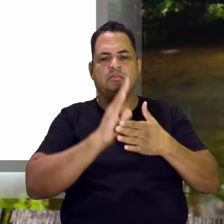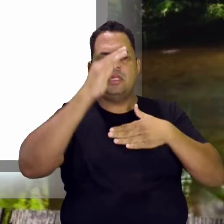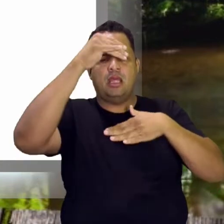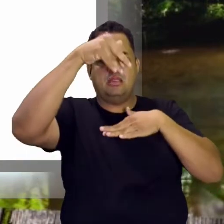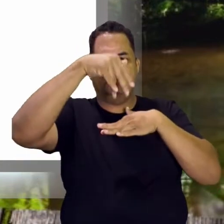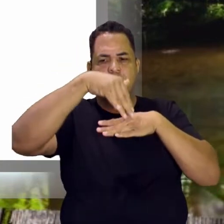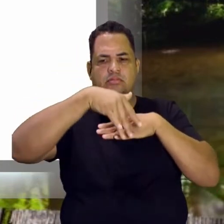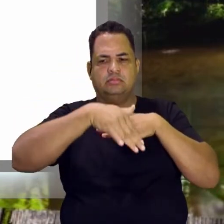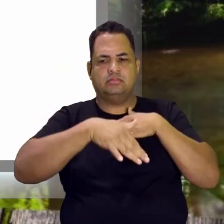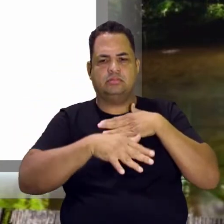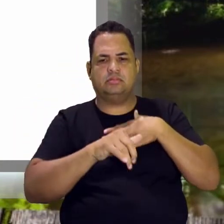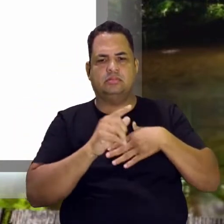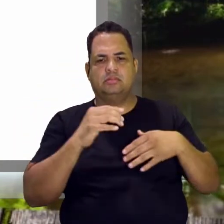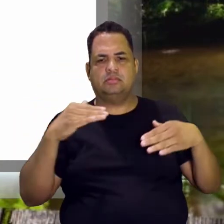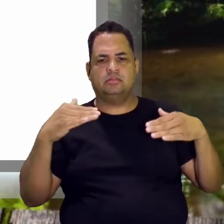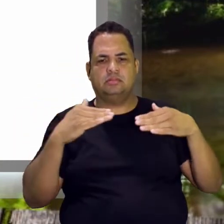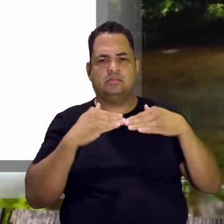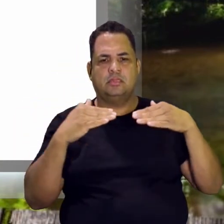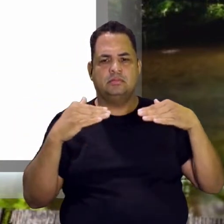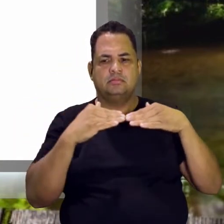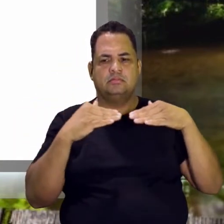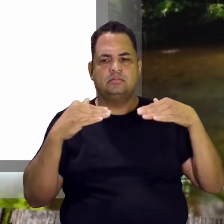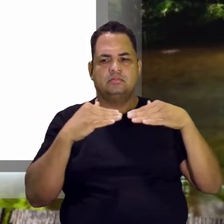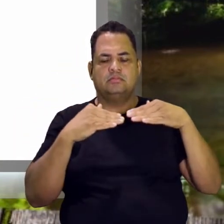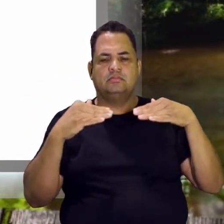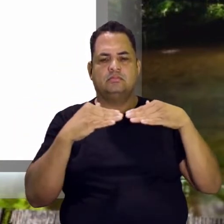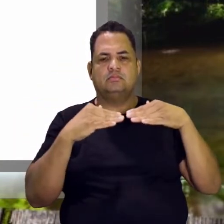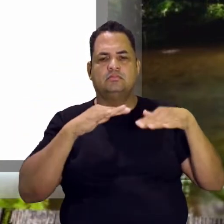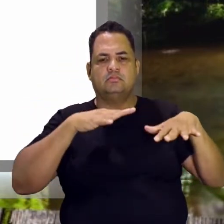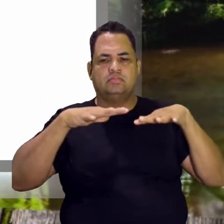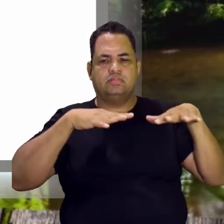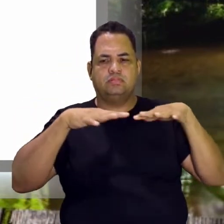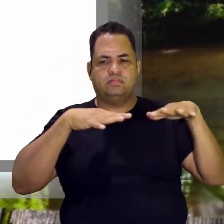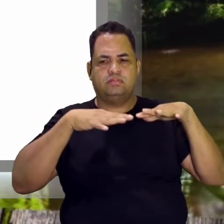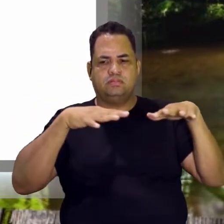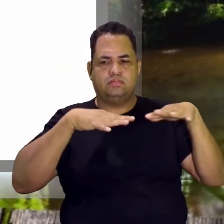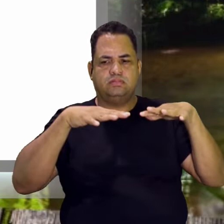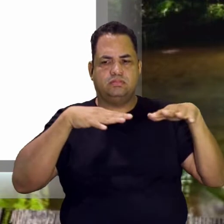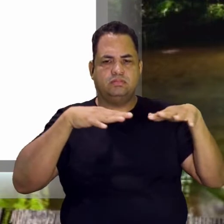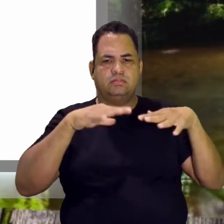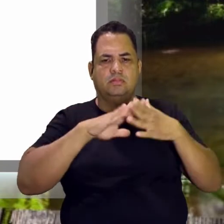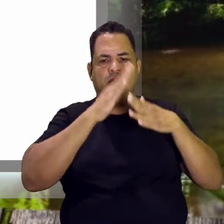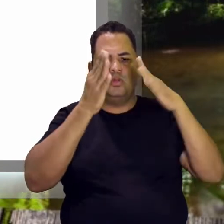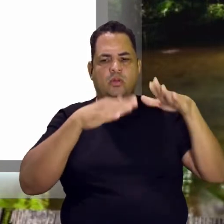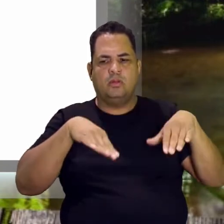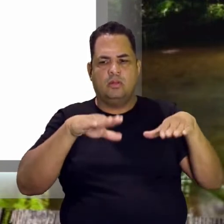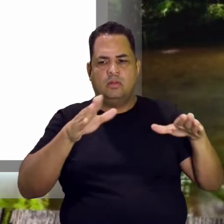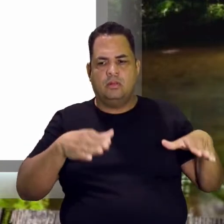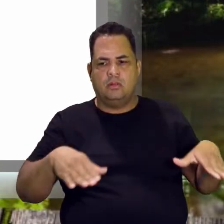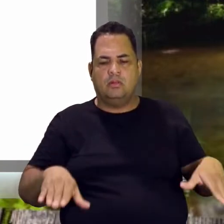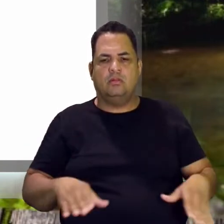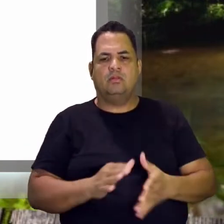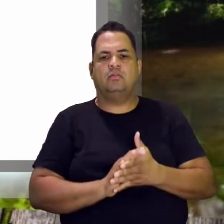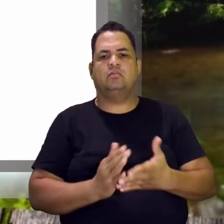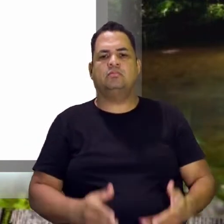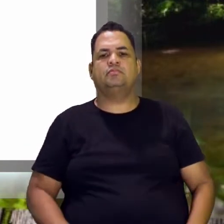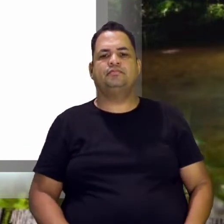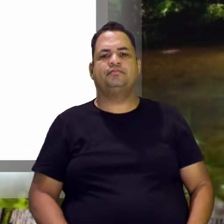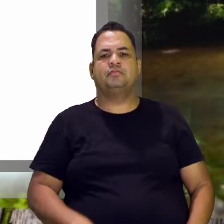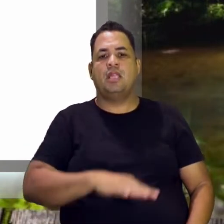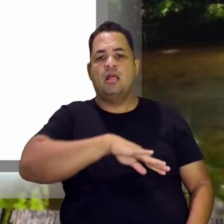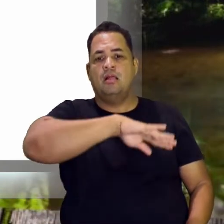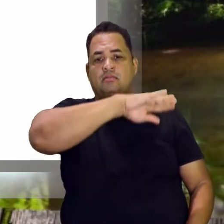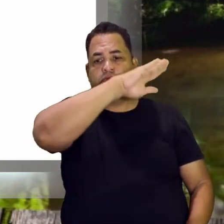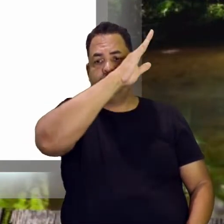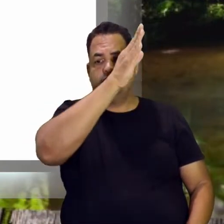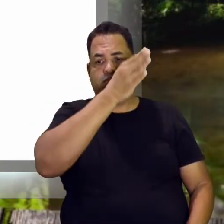né? Que às vezes se chocam, causando os terremotos, os maremotos, tá? Os tsunamis da vida.